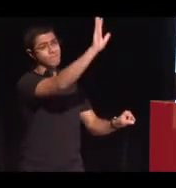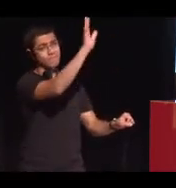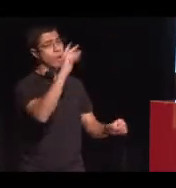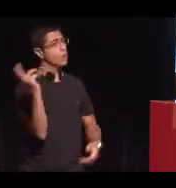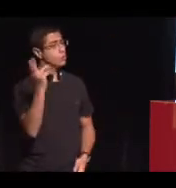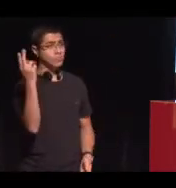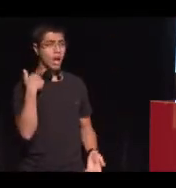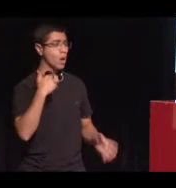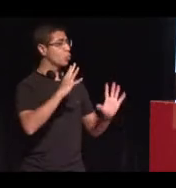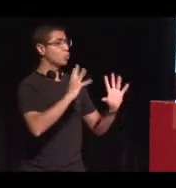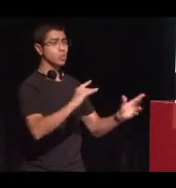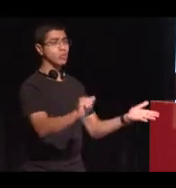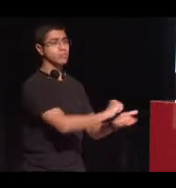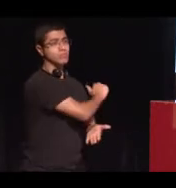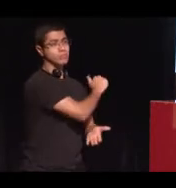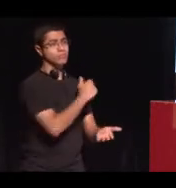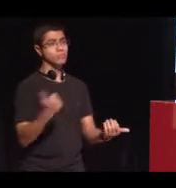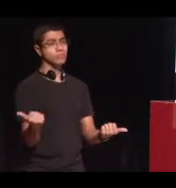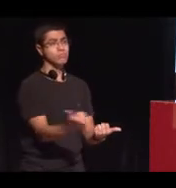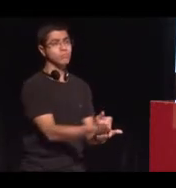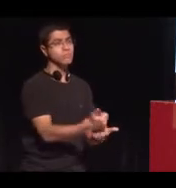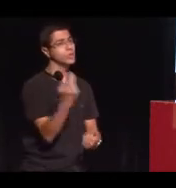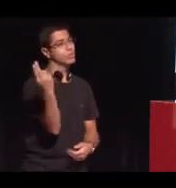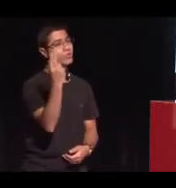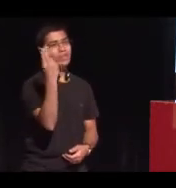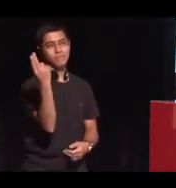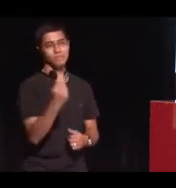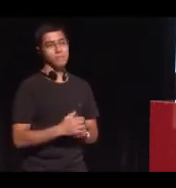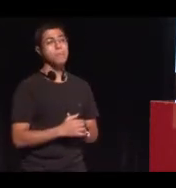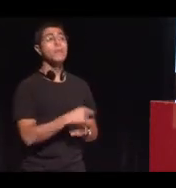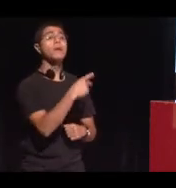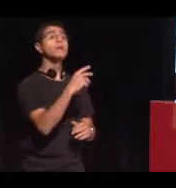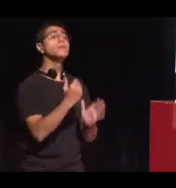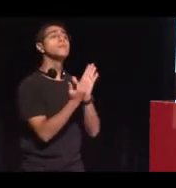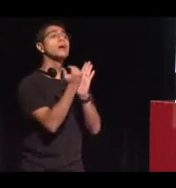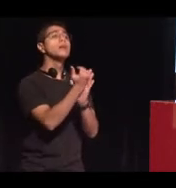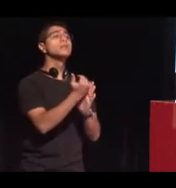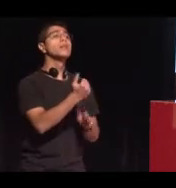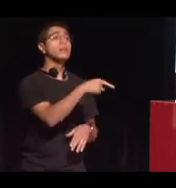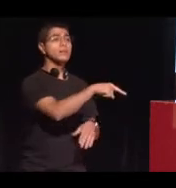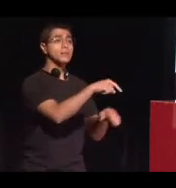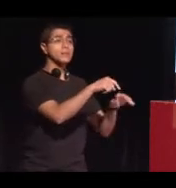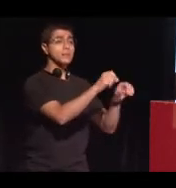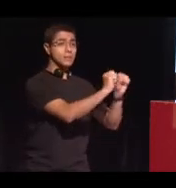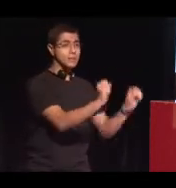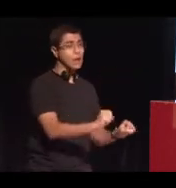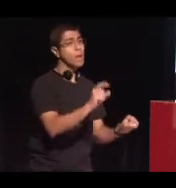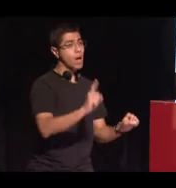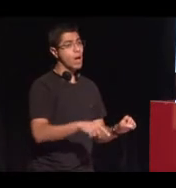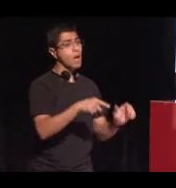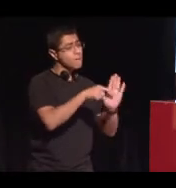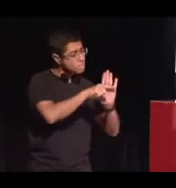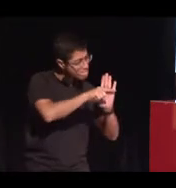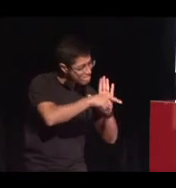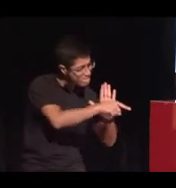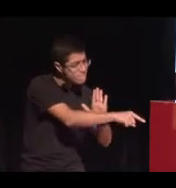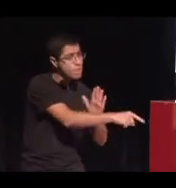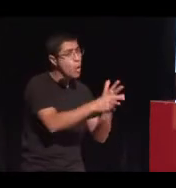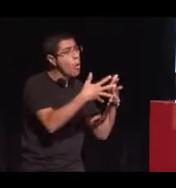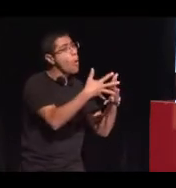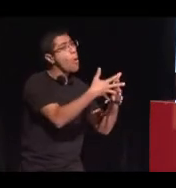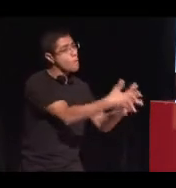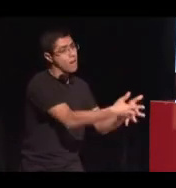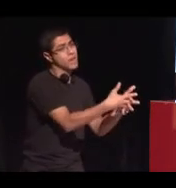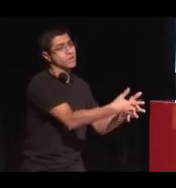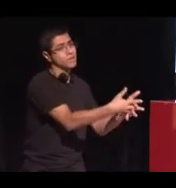Então, e além disso, era um sistema extremamente complexo. Complexo de regra de negócio mesmo, que estou falando. Não é só na parte de